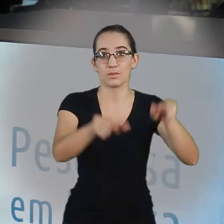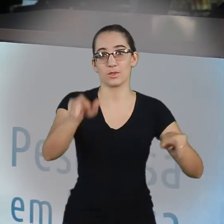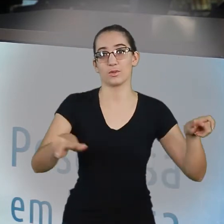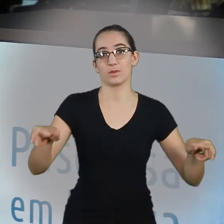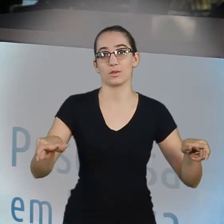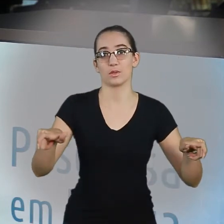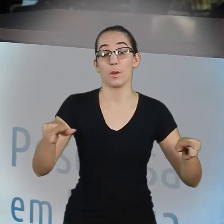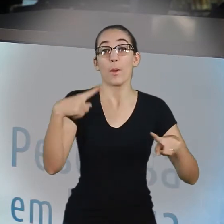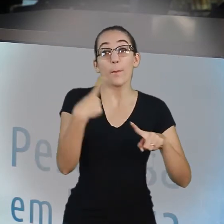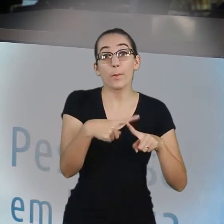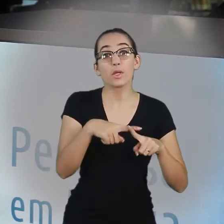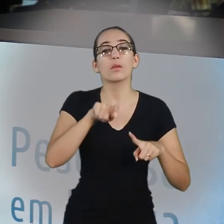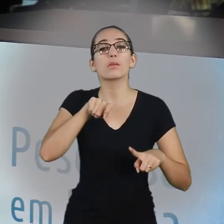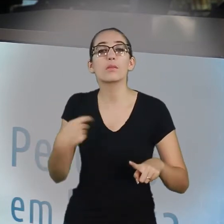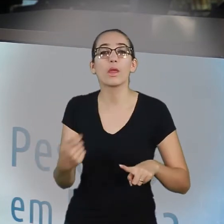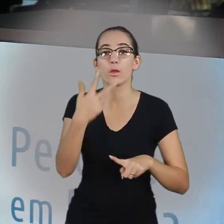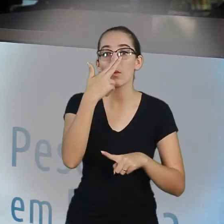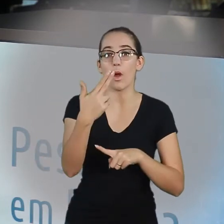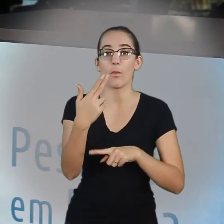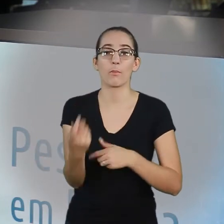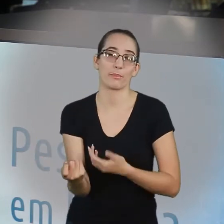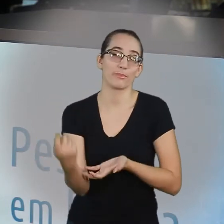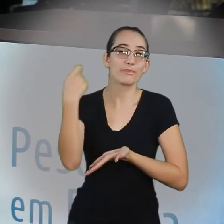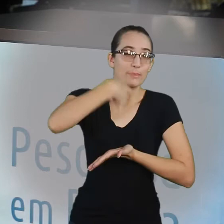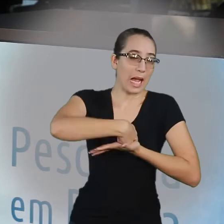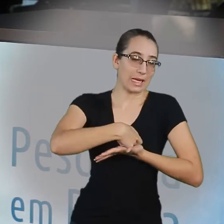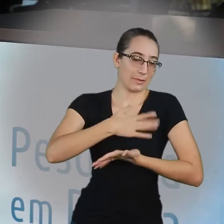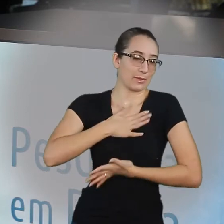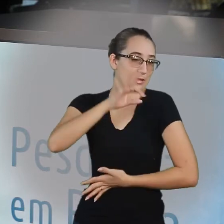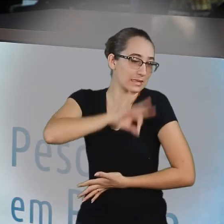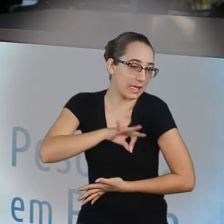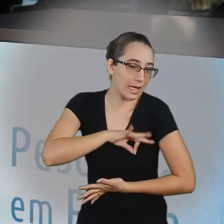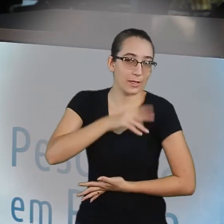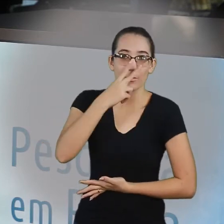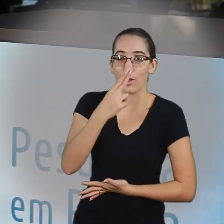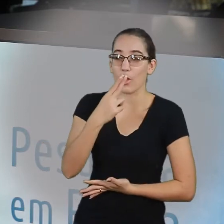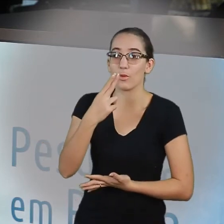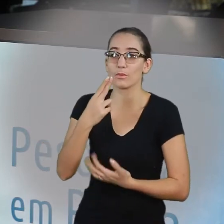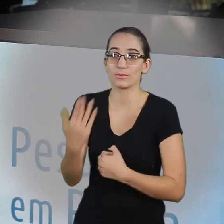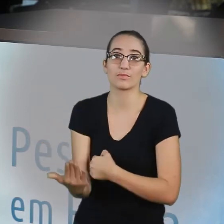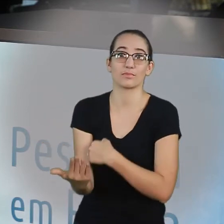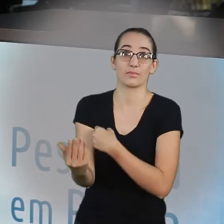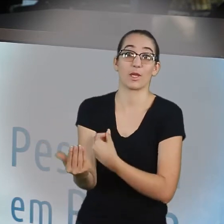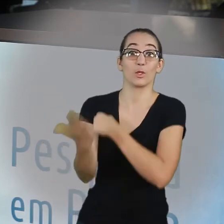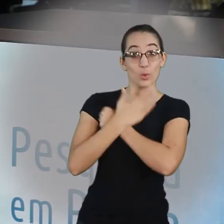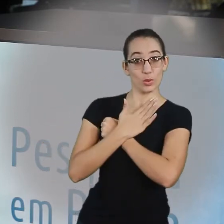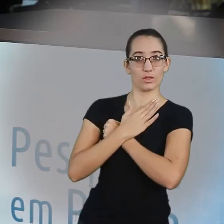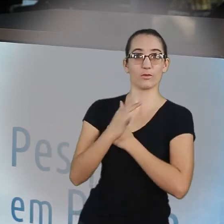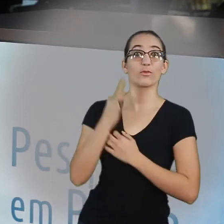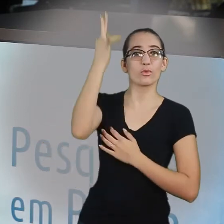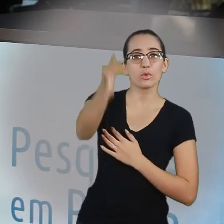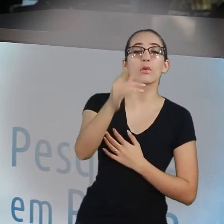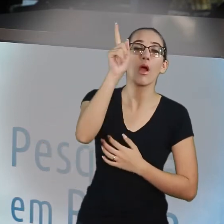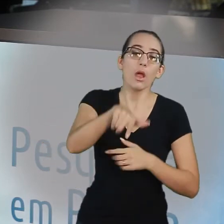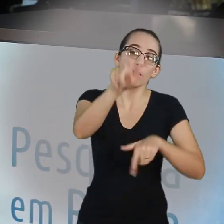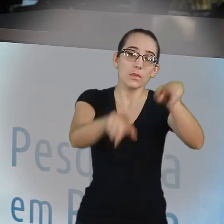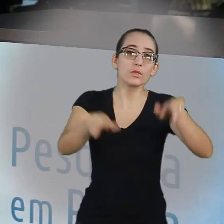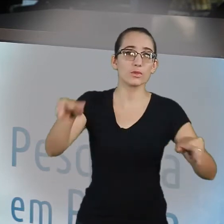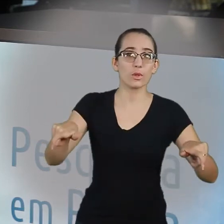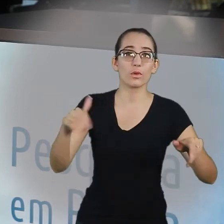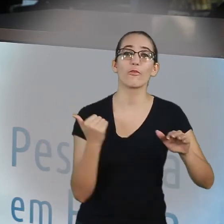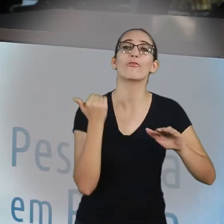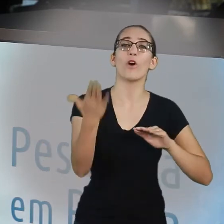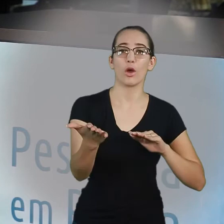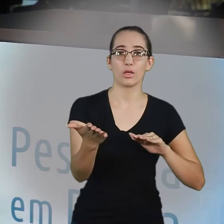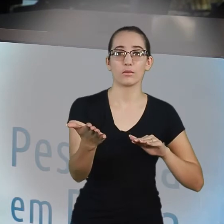pessoas que estão aí fora, né? Que exercem a sua atividade fora da universidade, pagando